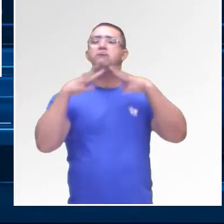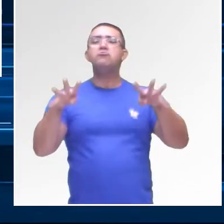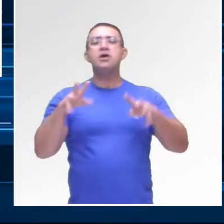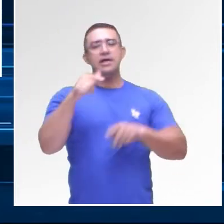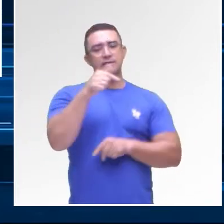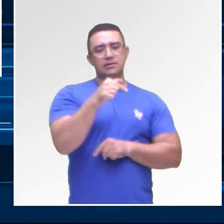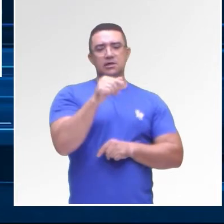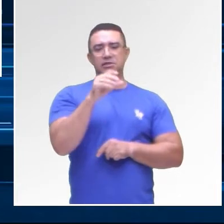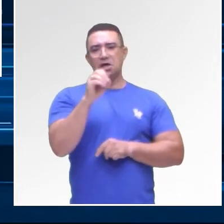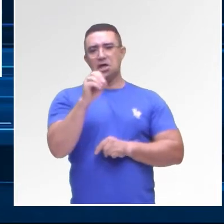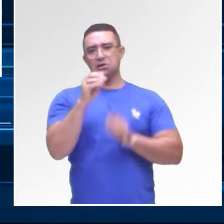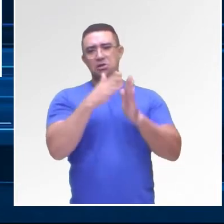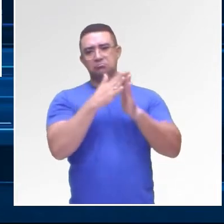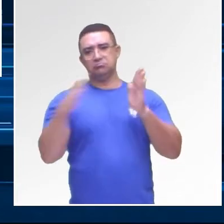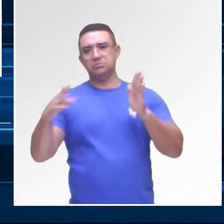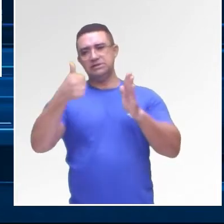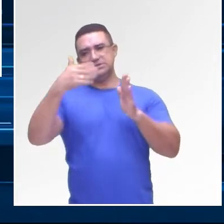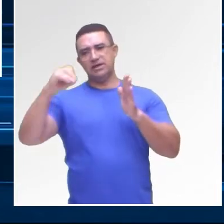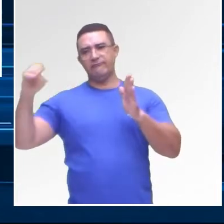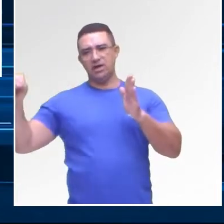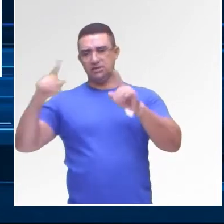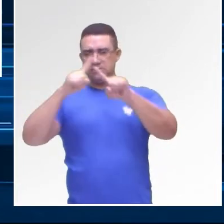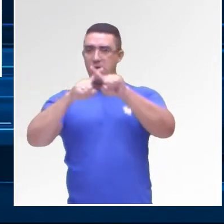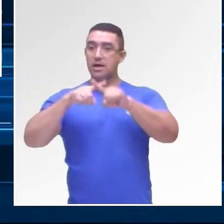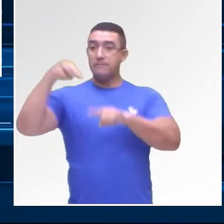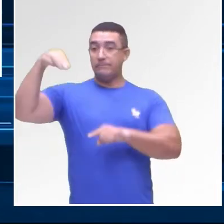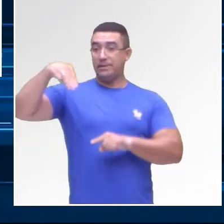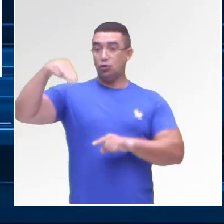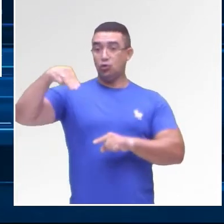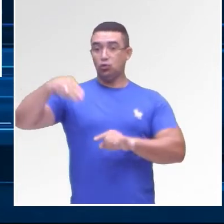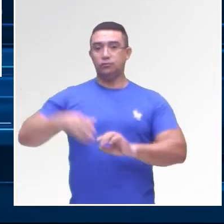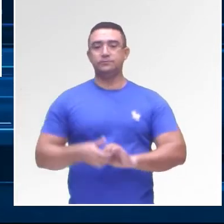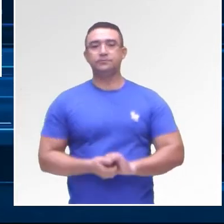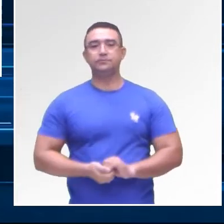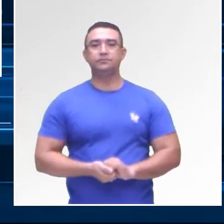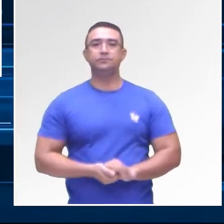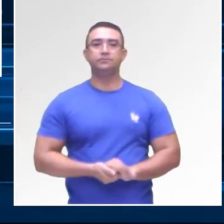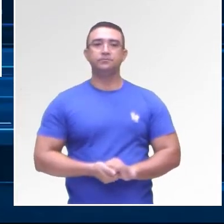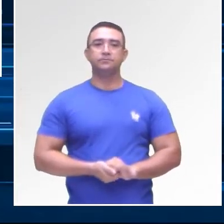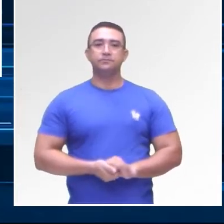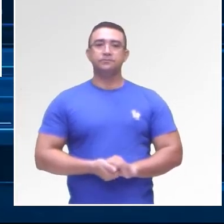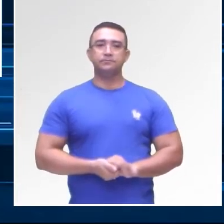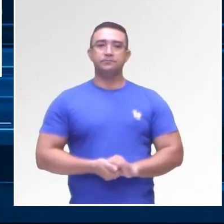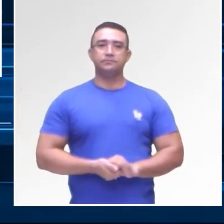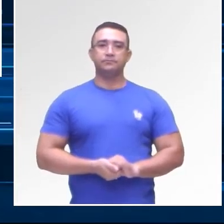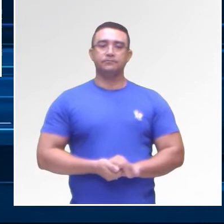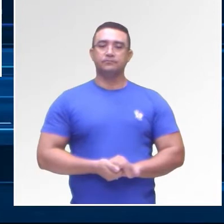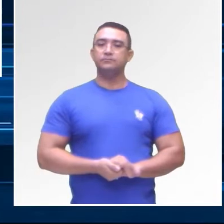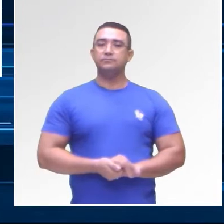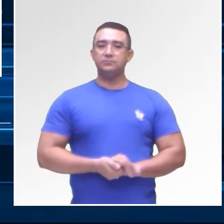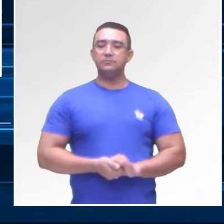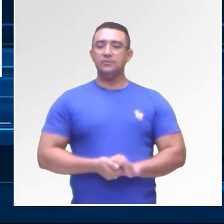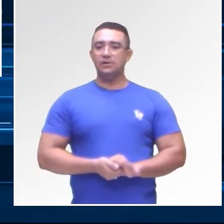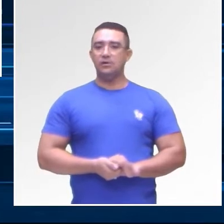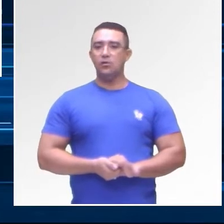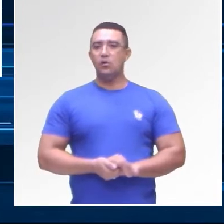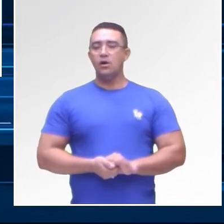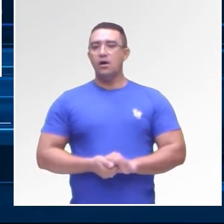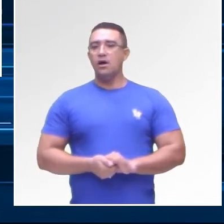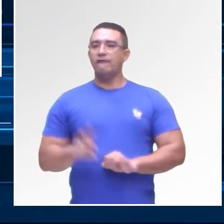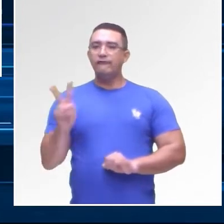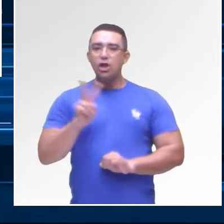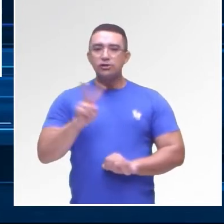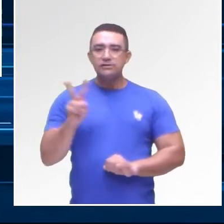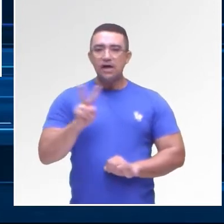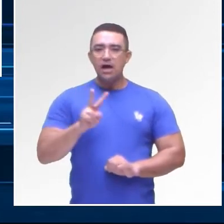a 100 vezes por minuto, tá bom? Então, mais uma vez, a frequência cardíaca é a quantidade de